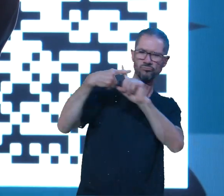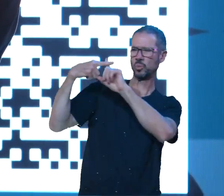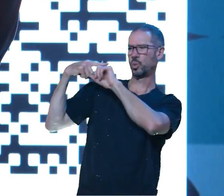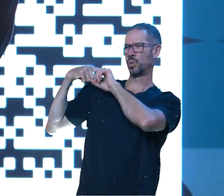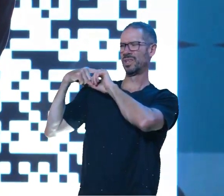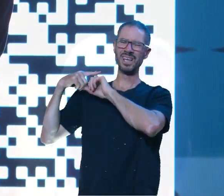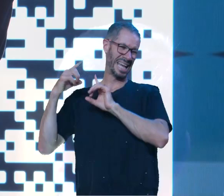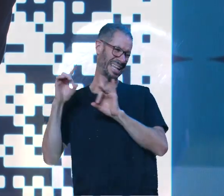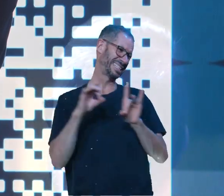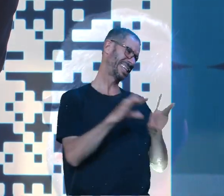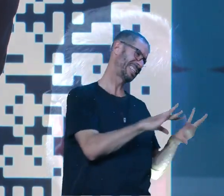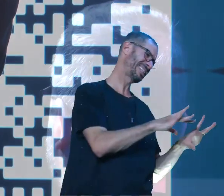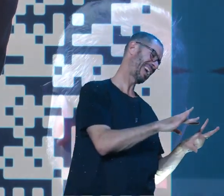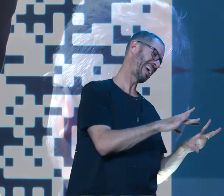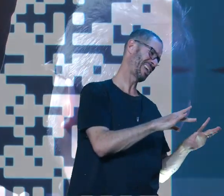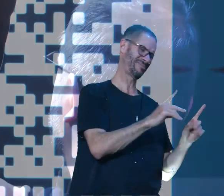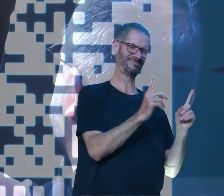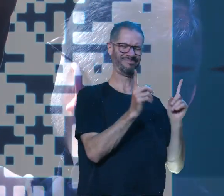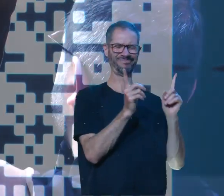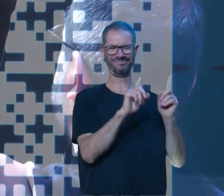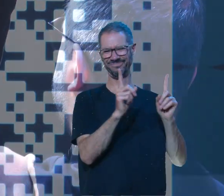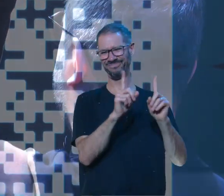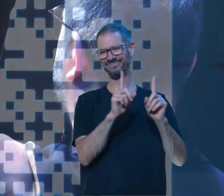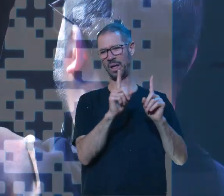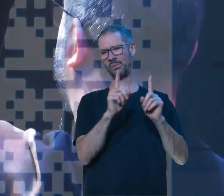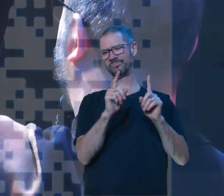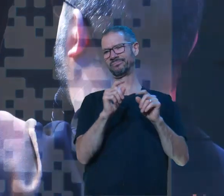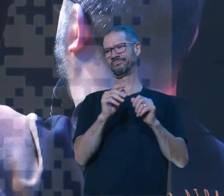lado. Não é sobre isso.